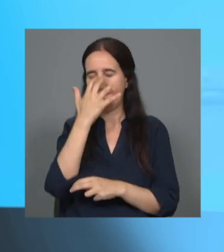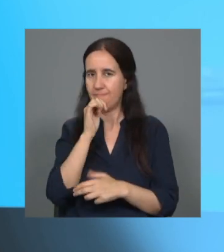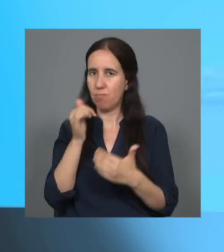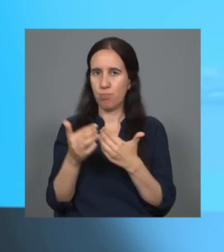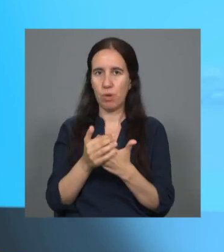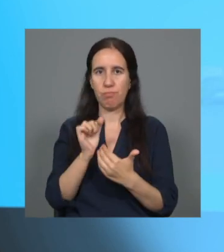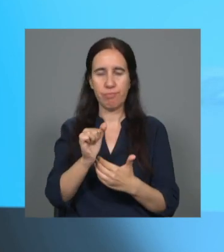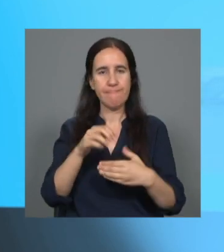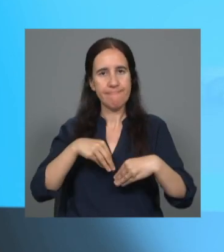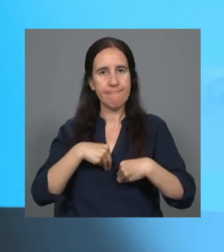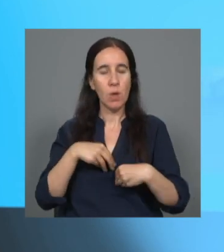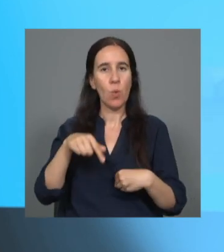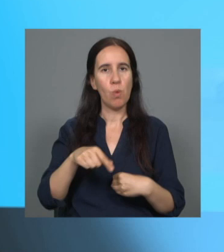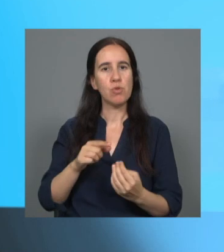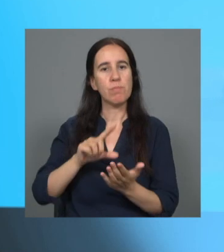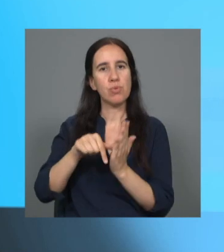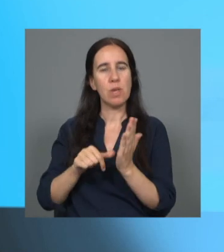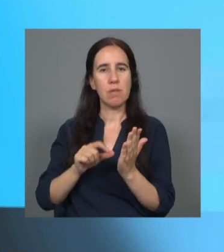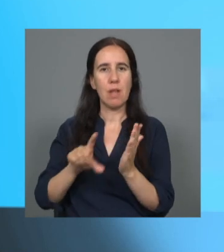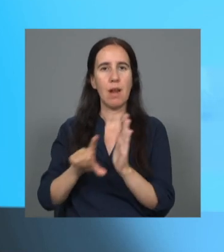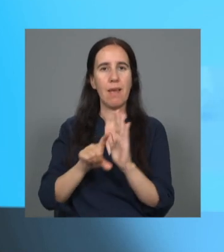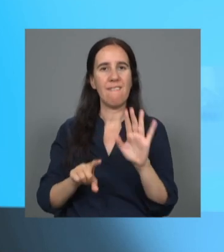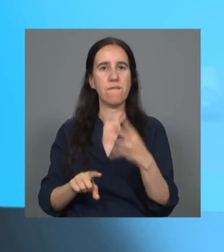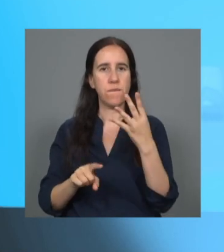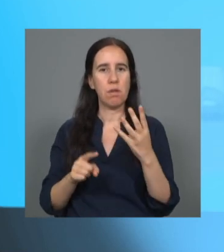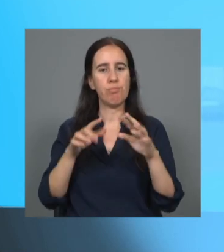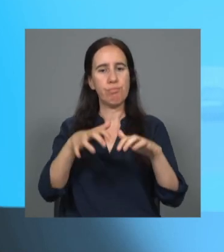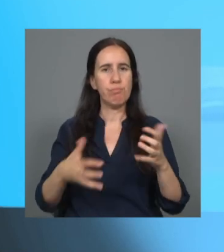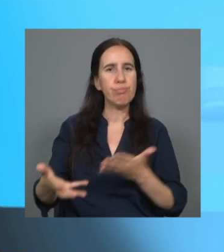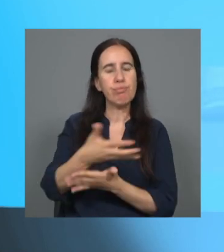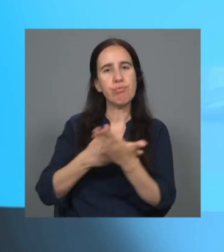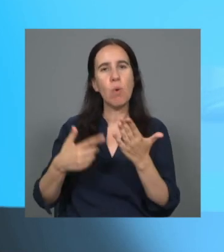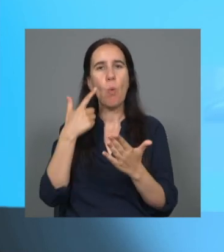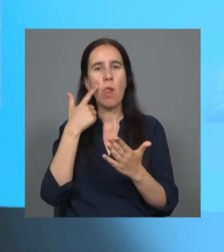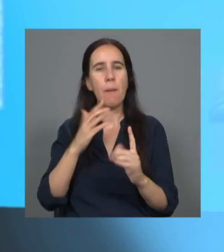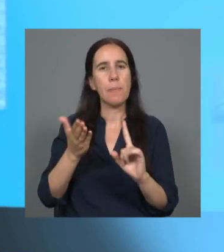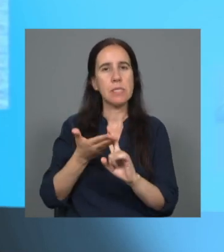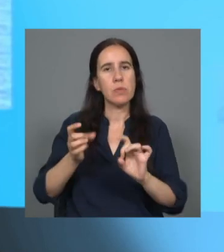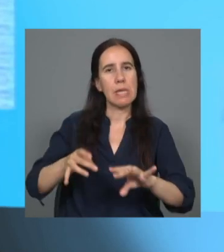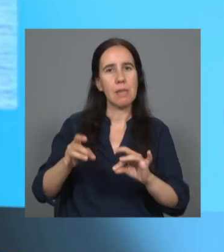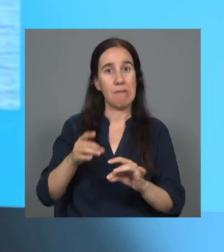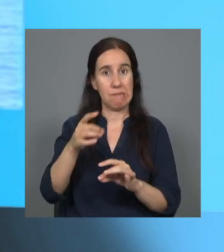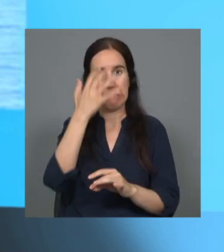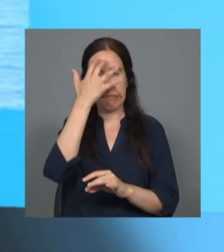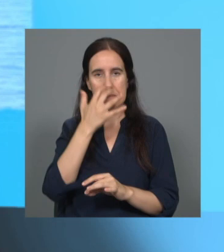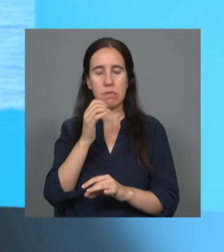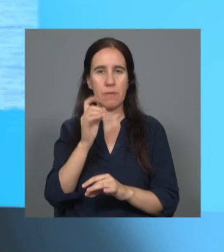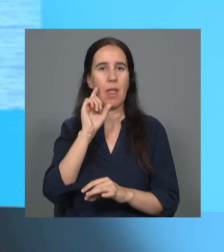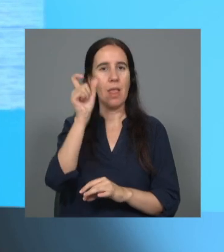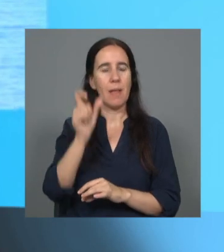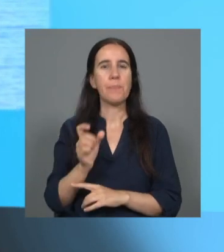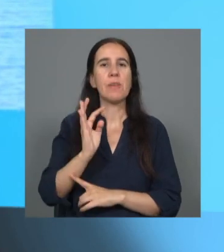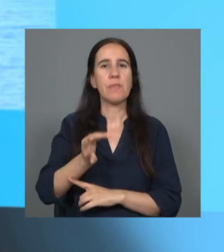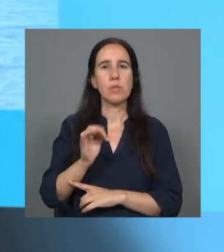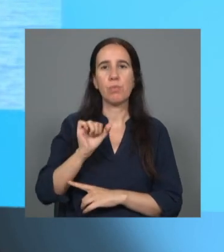Parlamento volta a analisar 4 projetos de lei sobre a despenalização da eutanásia. Está connosco Isilda Pegado, da Federação Portuguesa